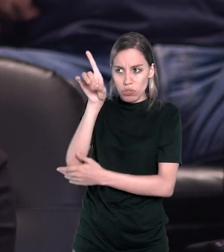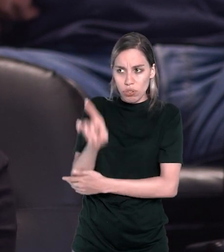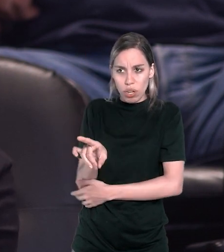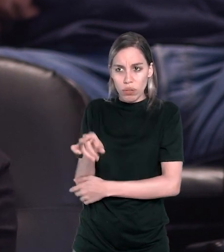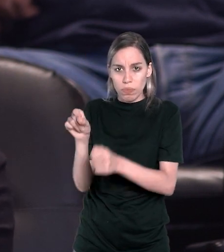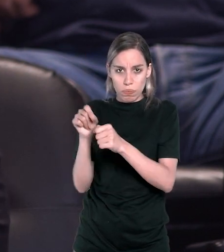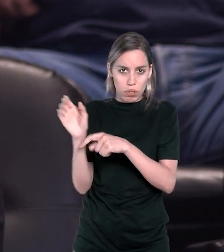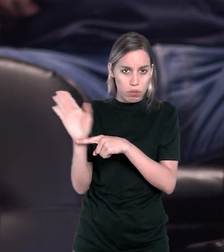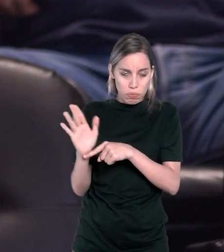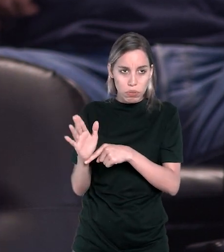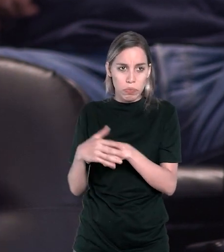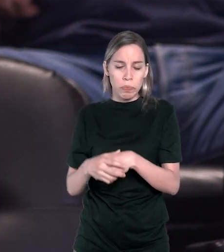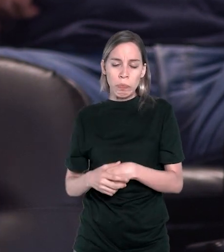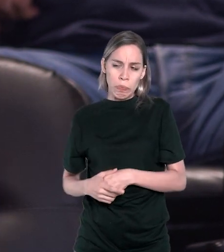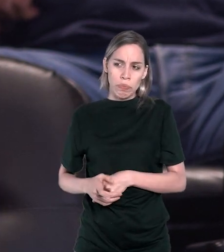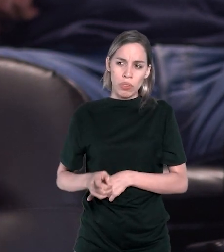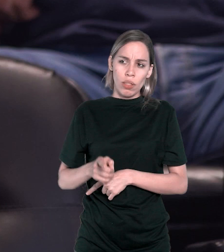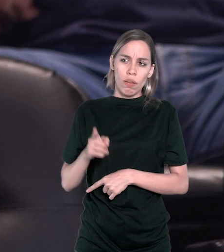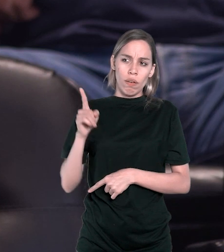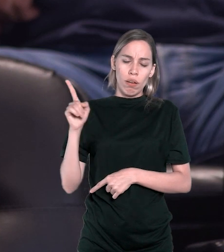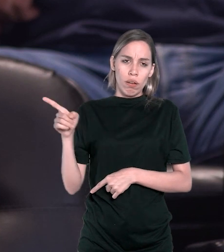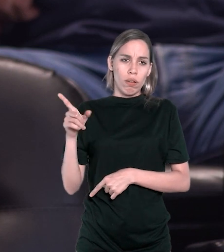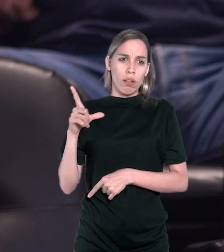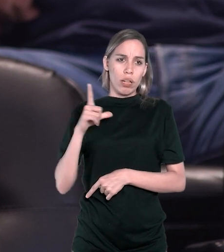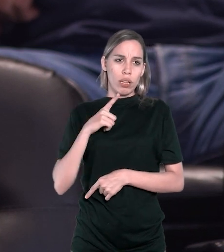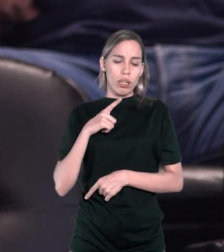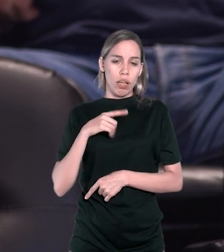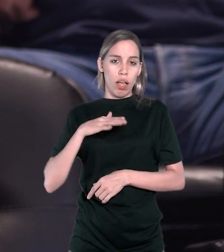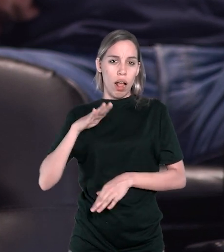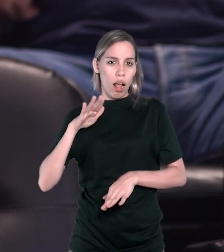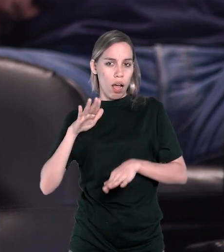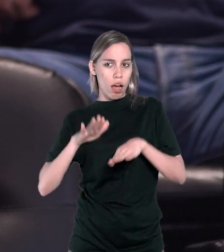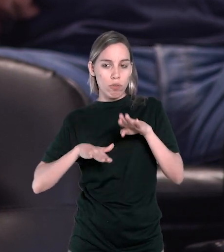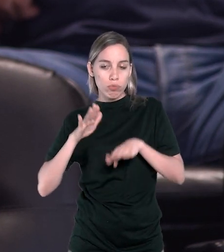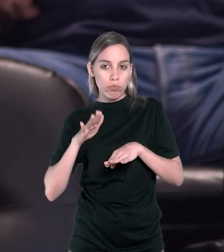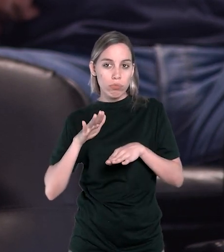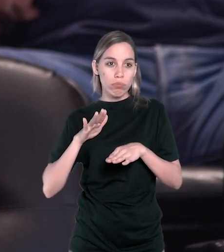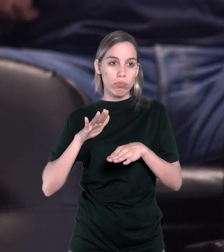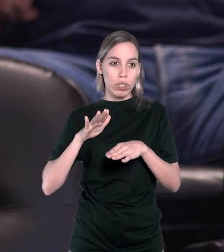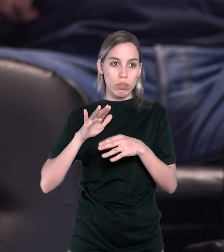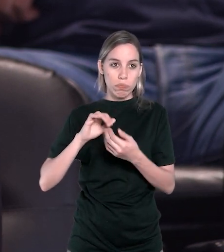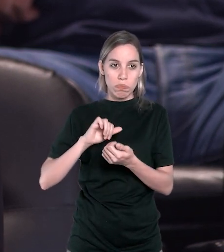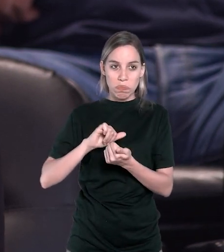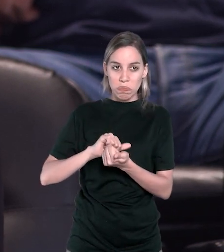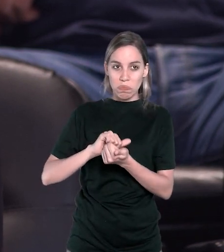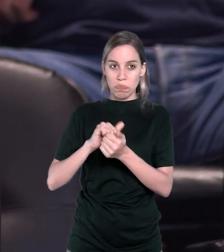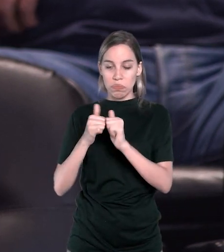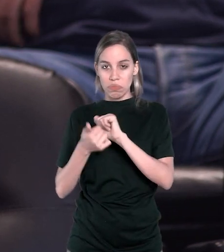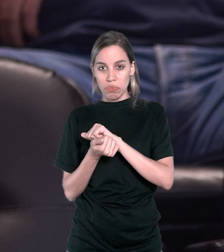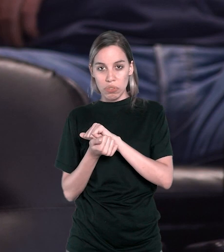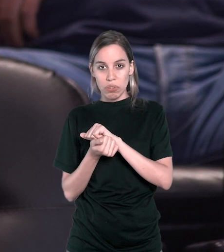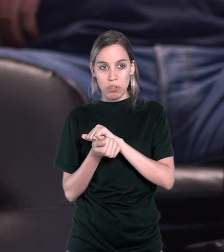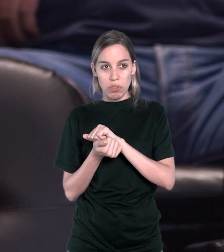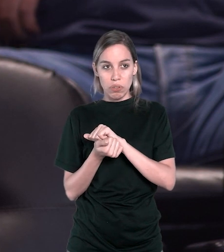no caso de Eurídice, você teve algum tipo de leitura no roteiro, ou alguma troca com Karim, se algo